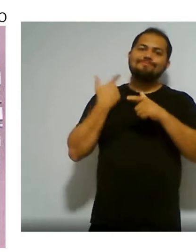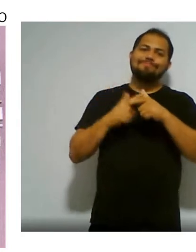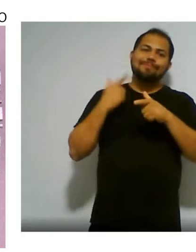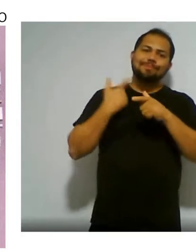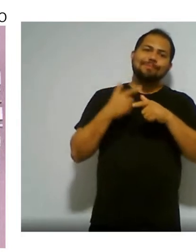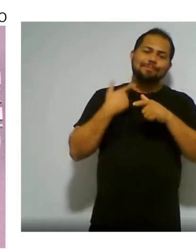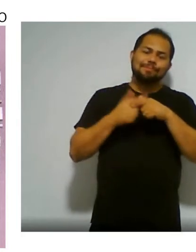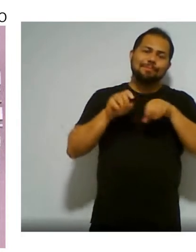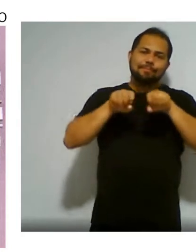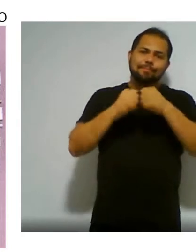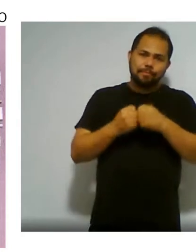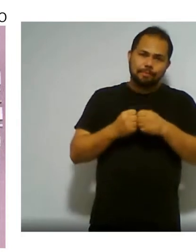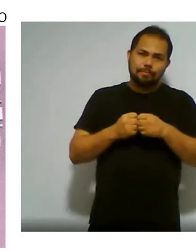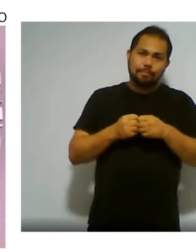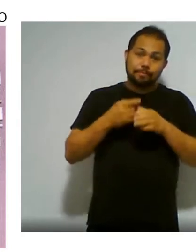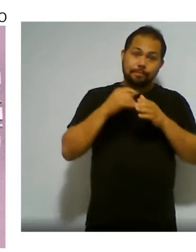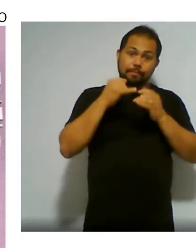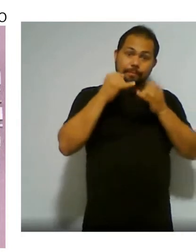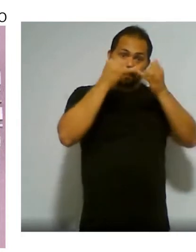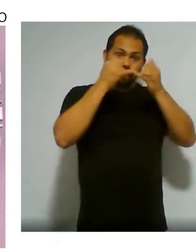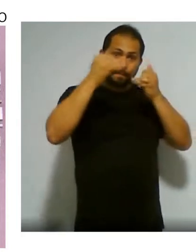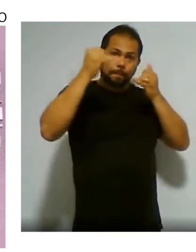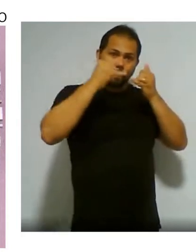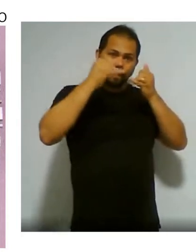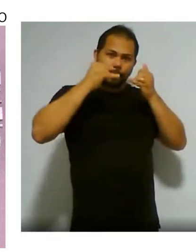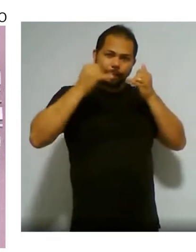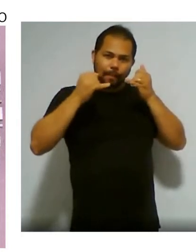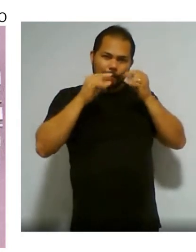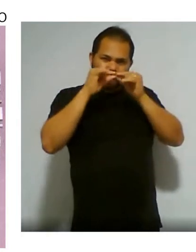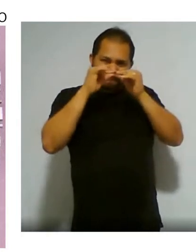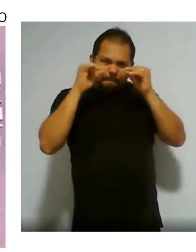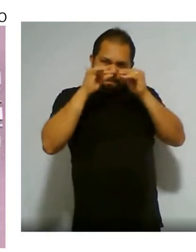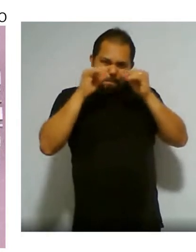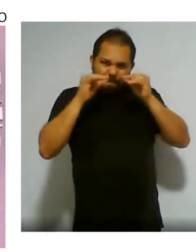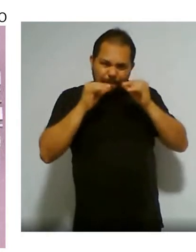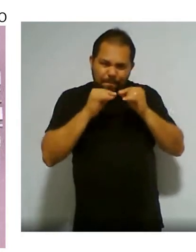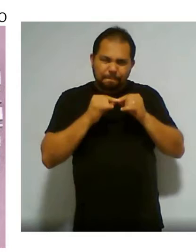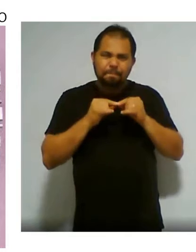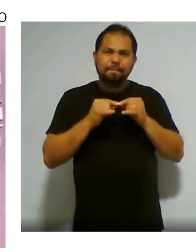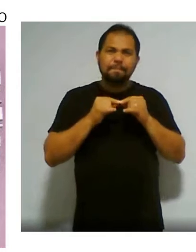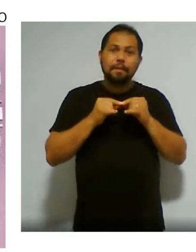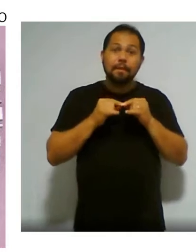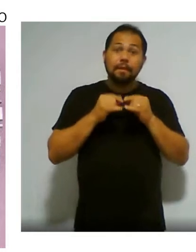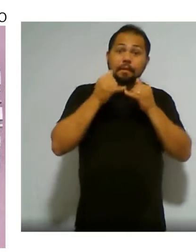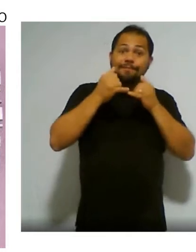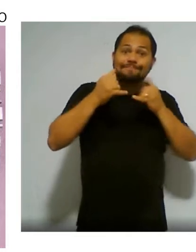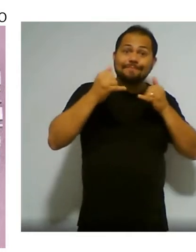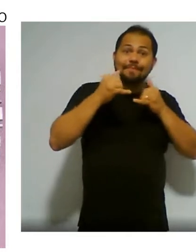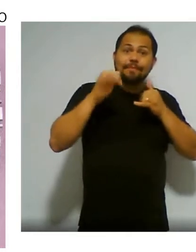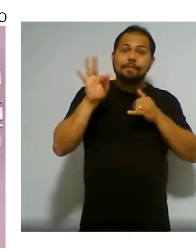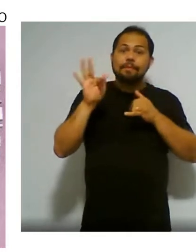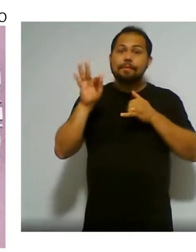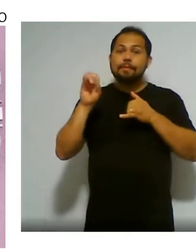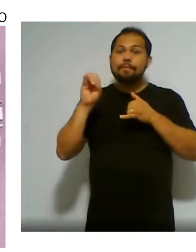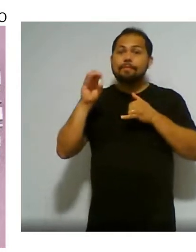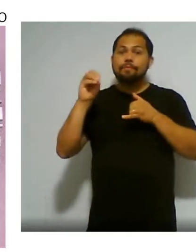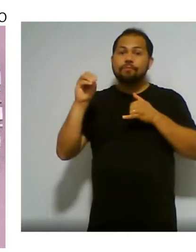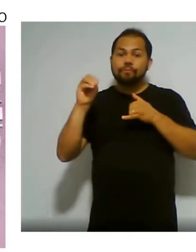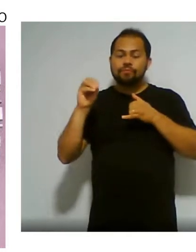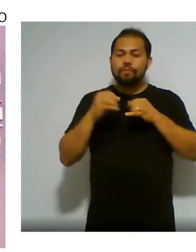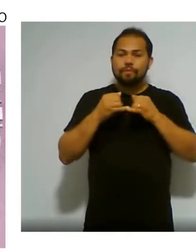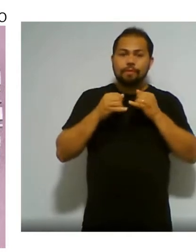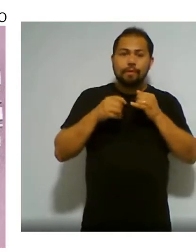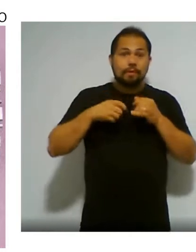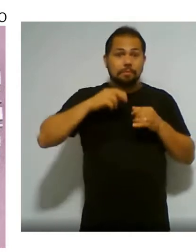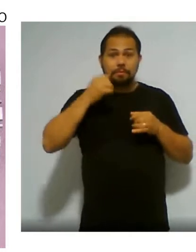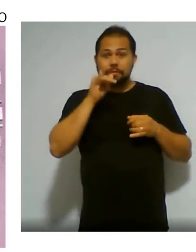são trilhas, são fios na superfície da placa-mãe. Se ao desparafusar aqui você escorrega e sai arrastando aqui, ó, você pode